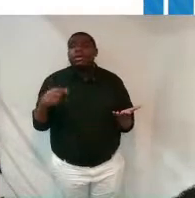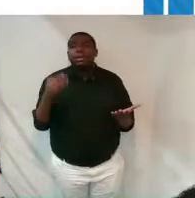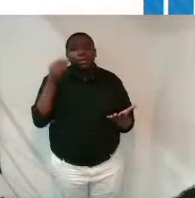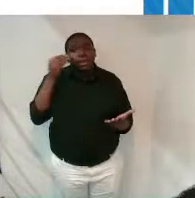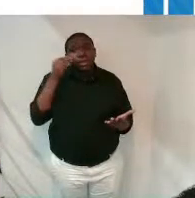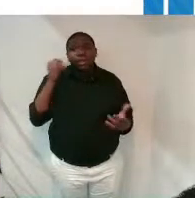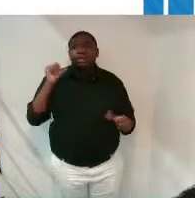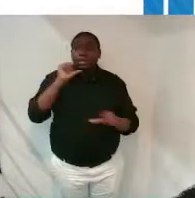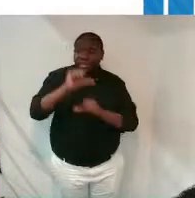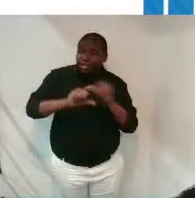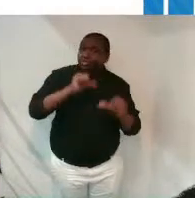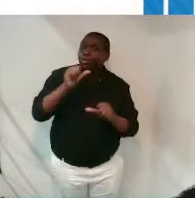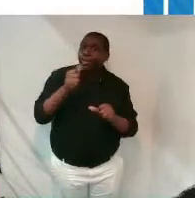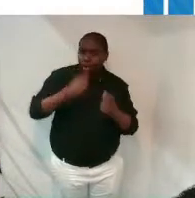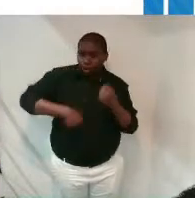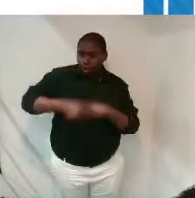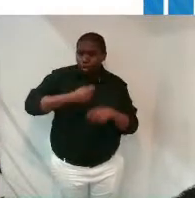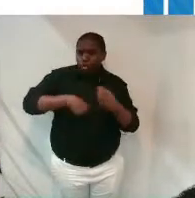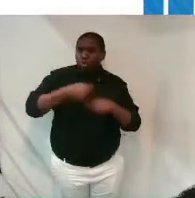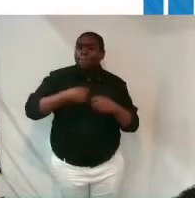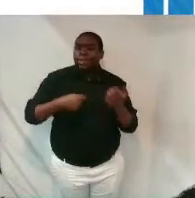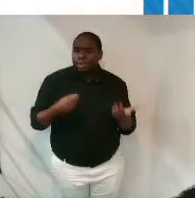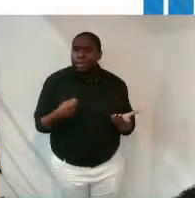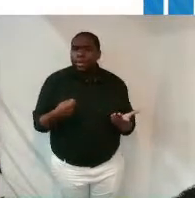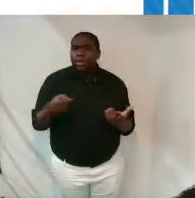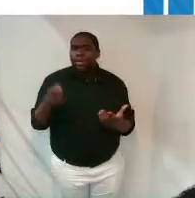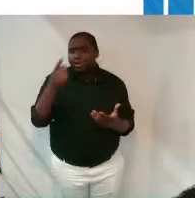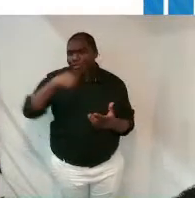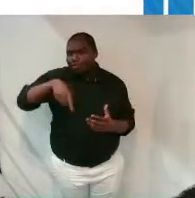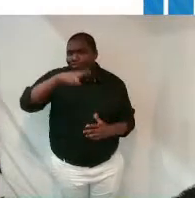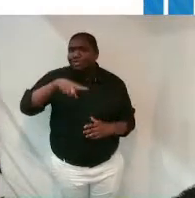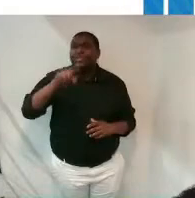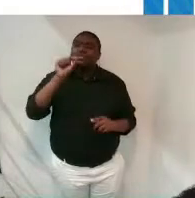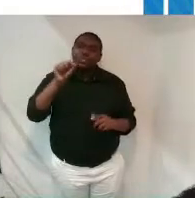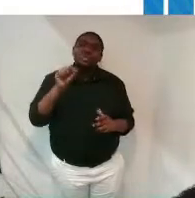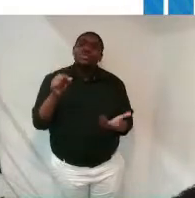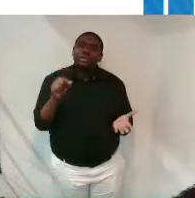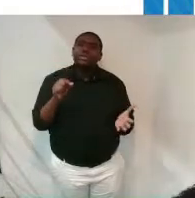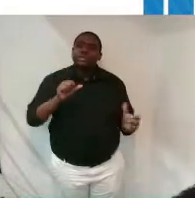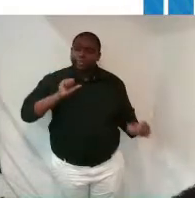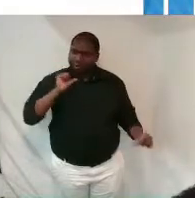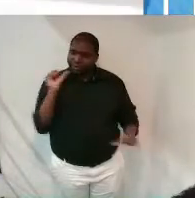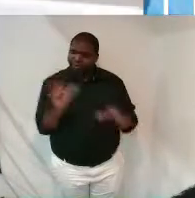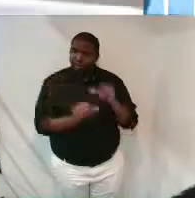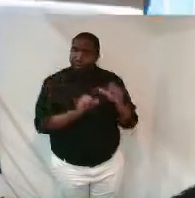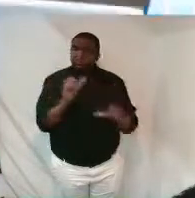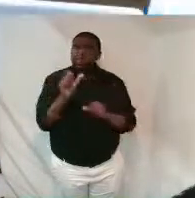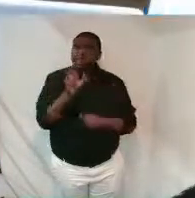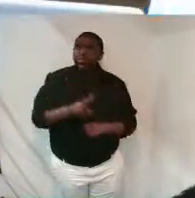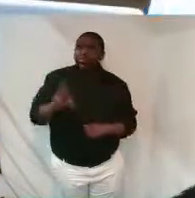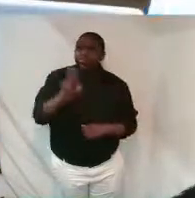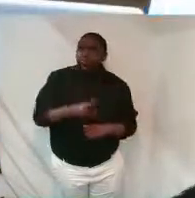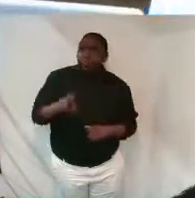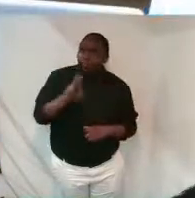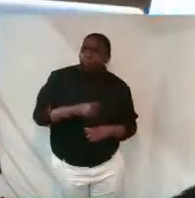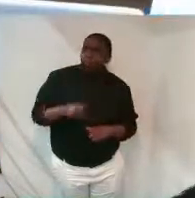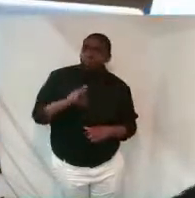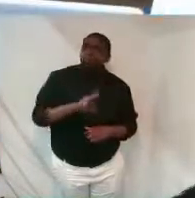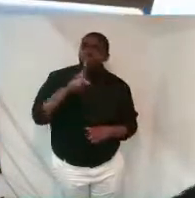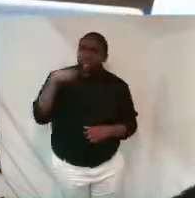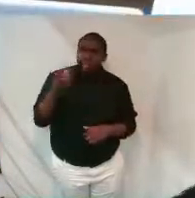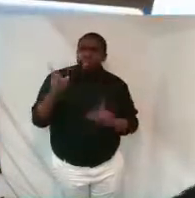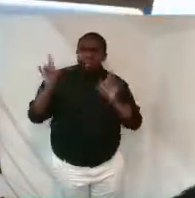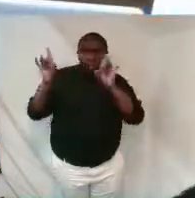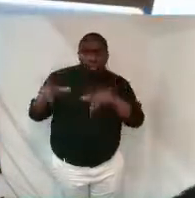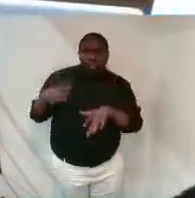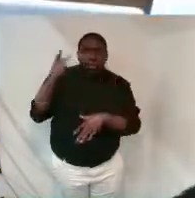tentando transformar uma economia linear, em que você explora a matéria-prima, transforma, usufrui parte dela e descarta,